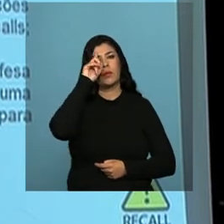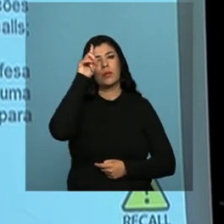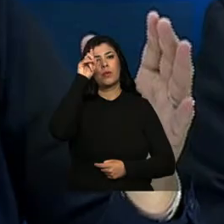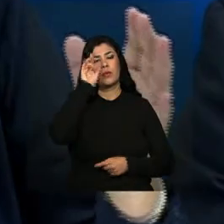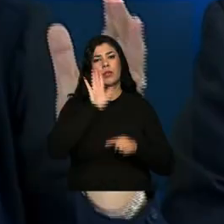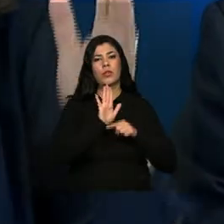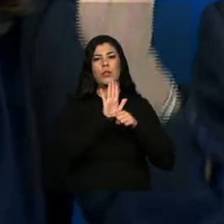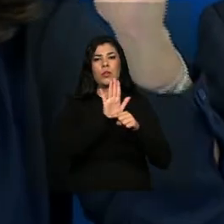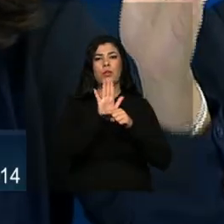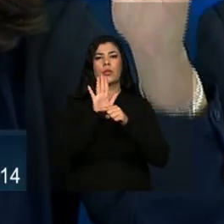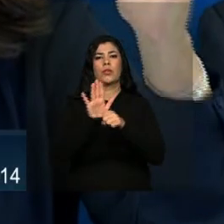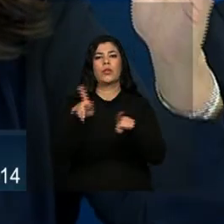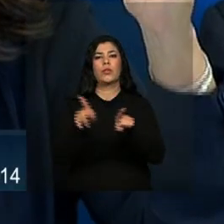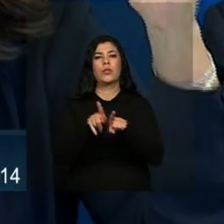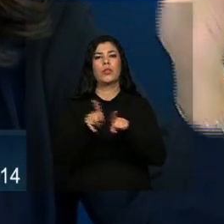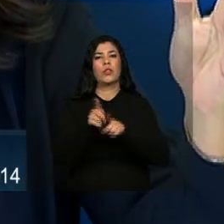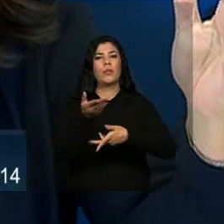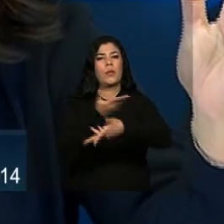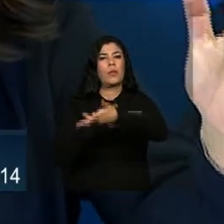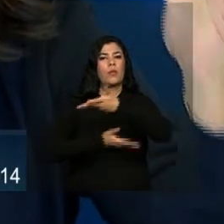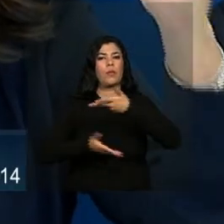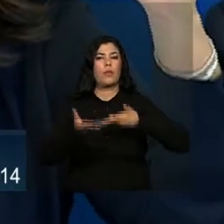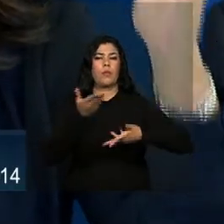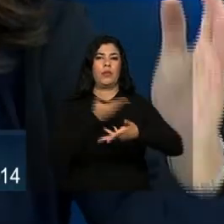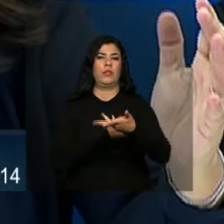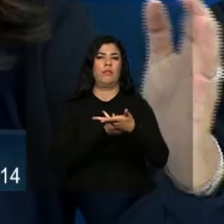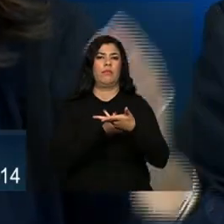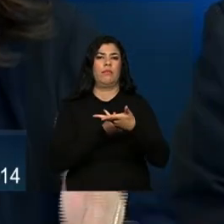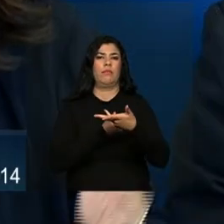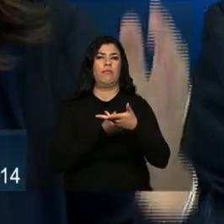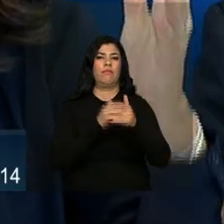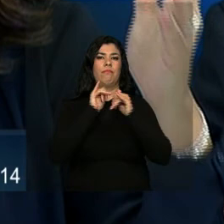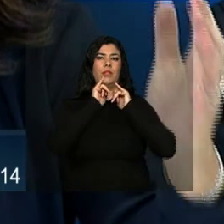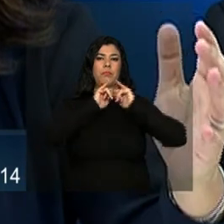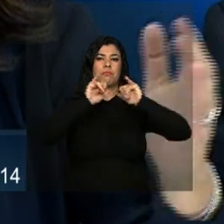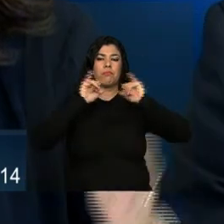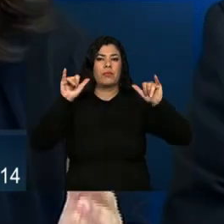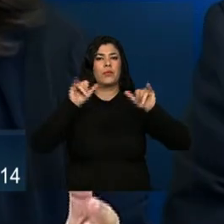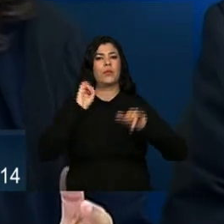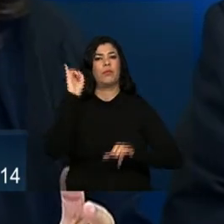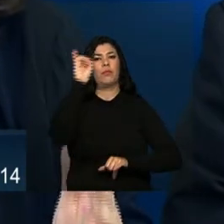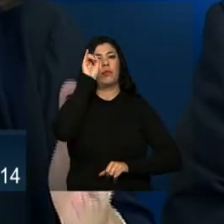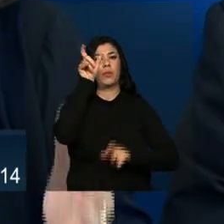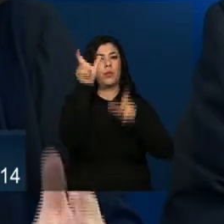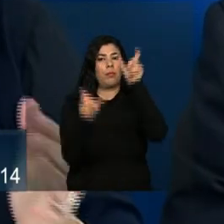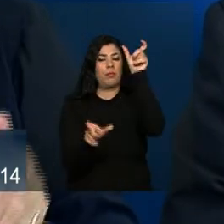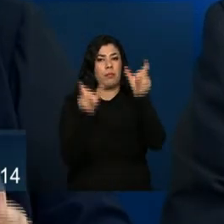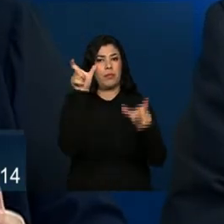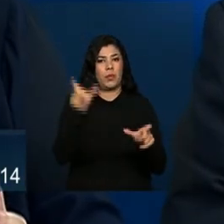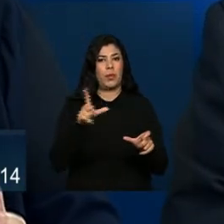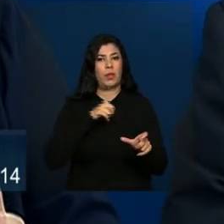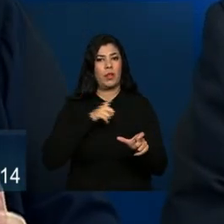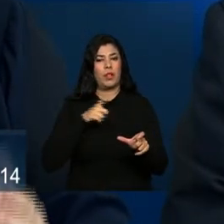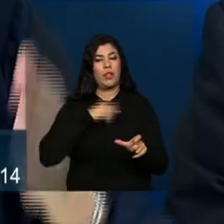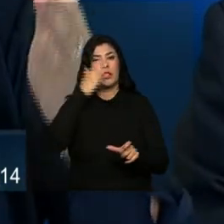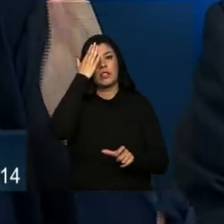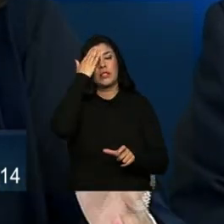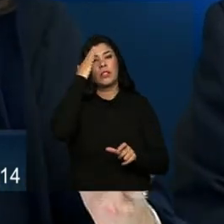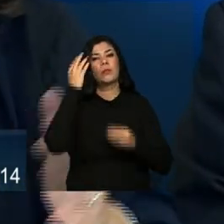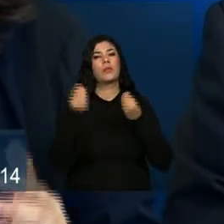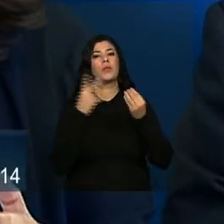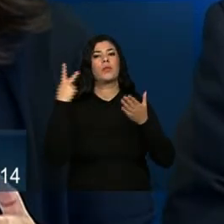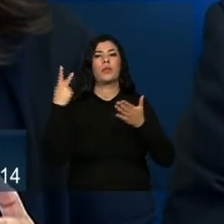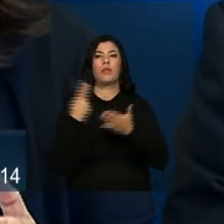kolaborativa e de compartilhamentos então é muito importante que o consumidor de posse dessas informações